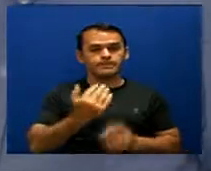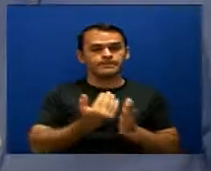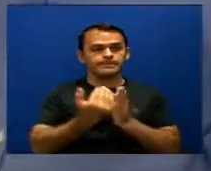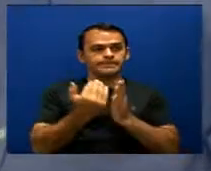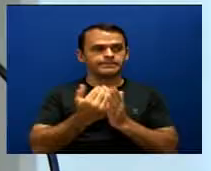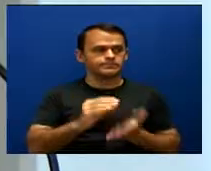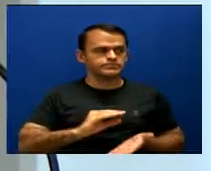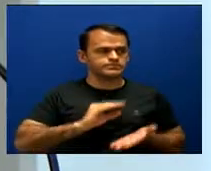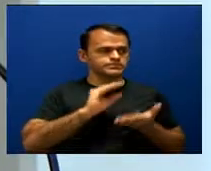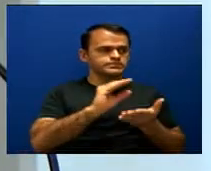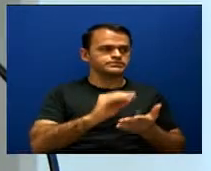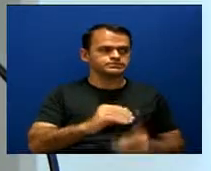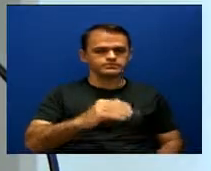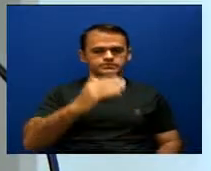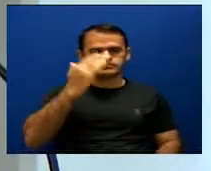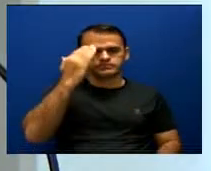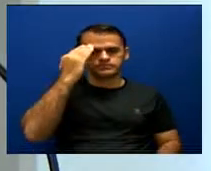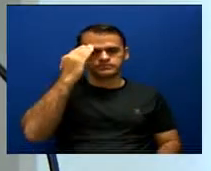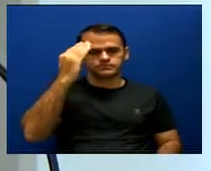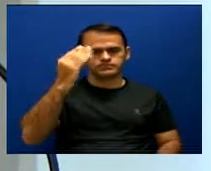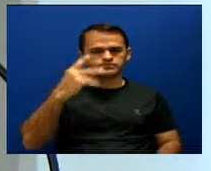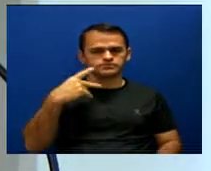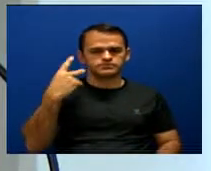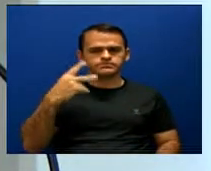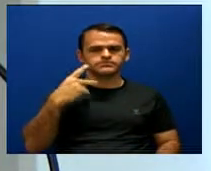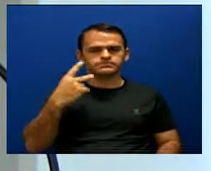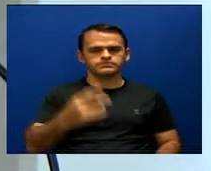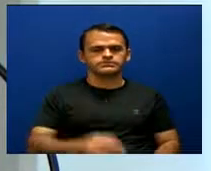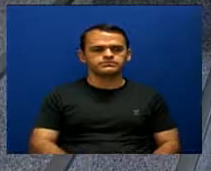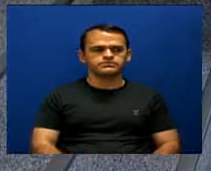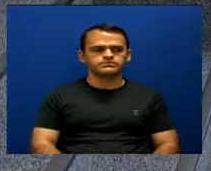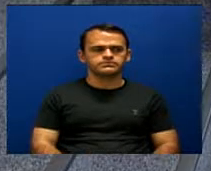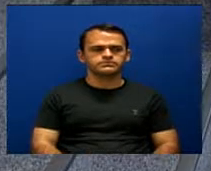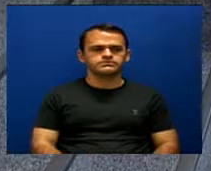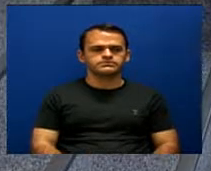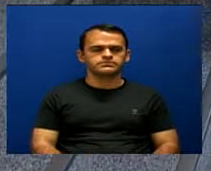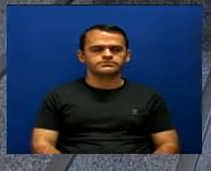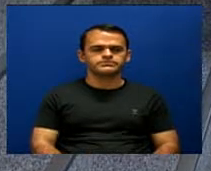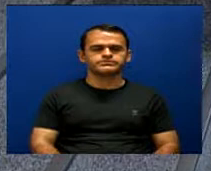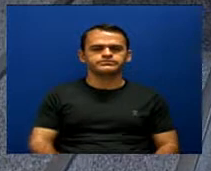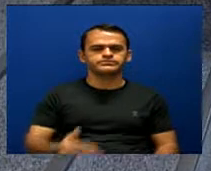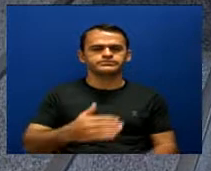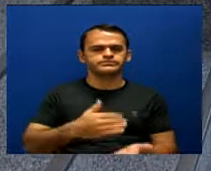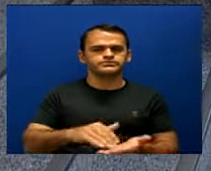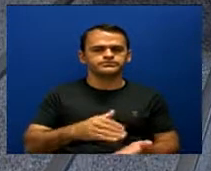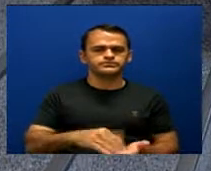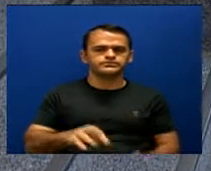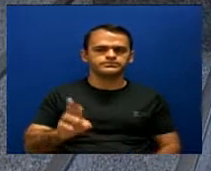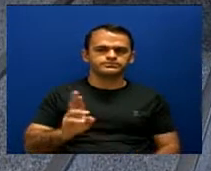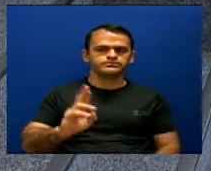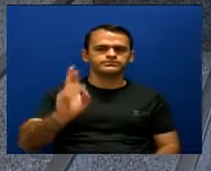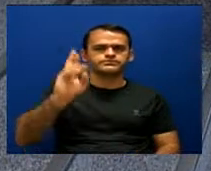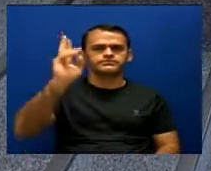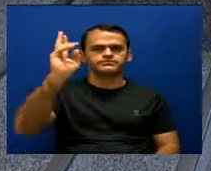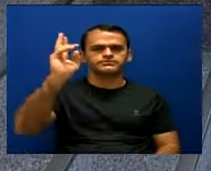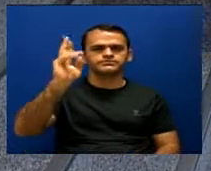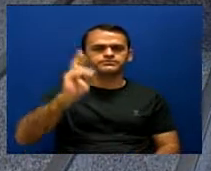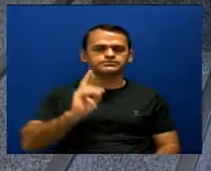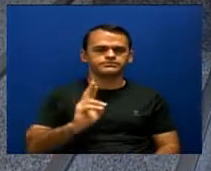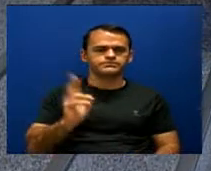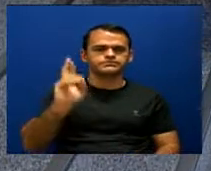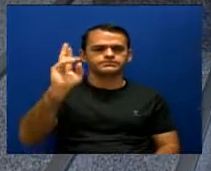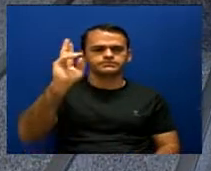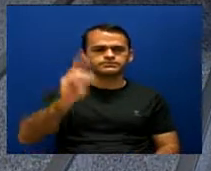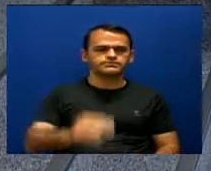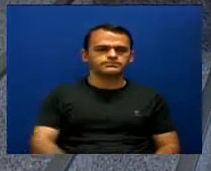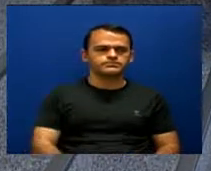Casa. Muito obrigado, viu? Obrigado, vereador. Abri a palavra aqui, então, nosso secretário aqui, o Rodrigo Manga, hoje. Fizemos uma inversão